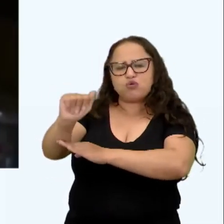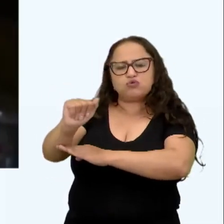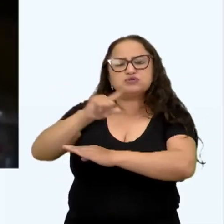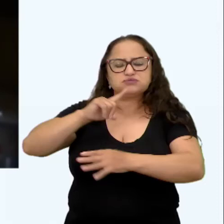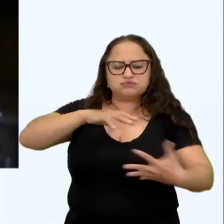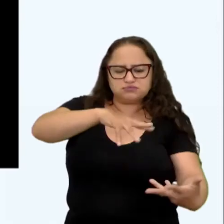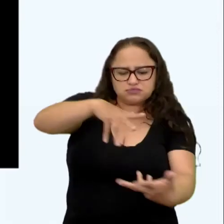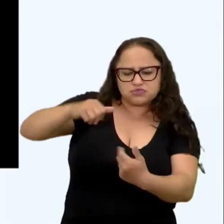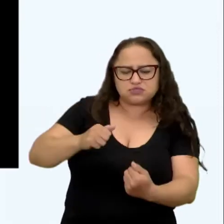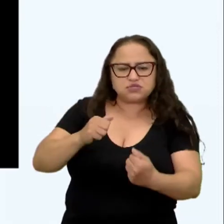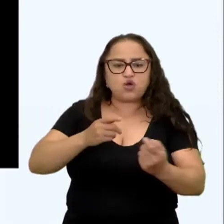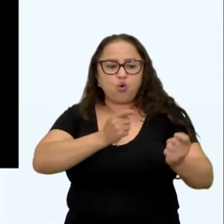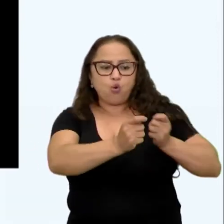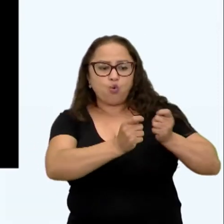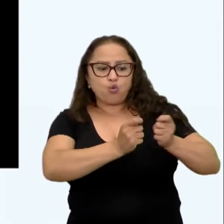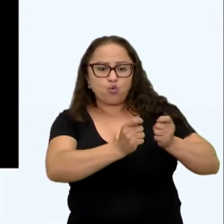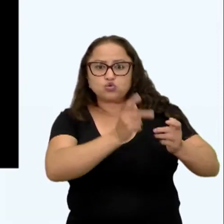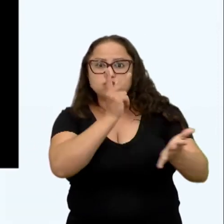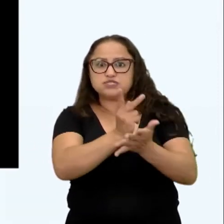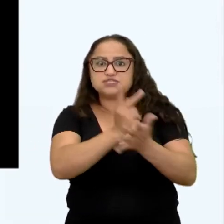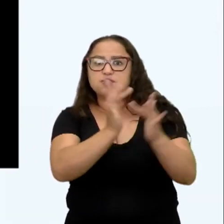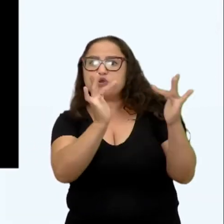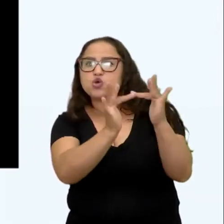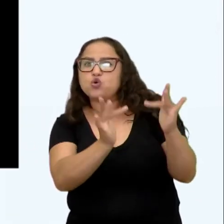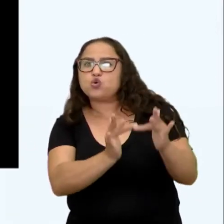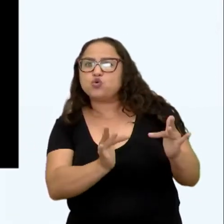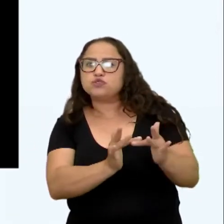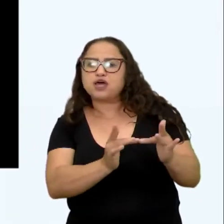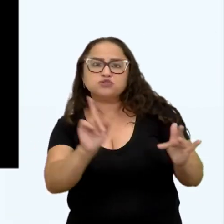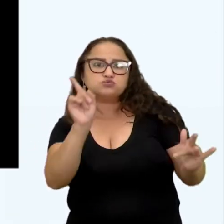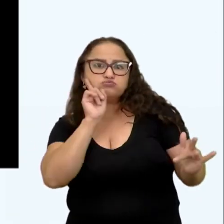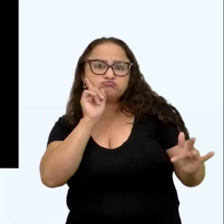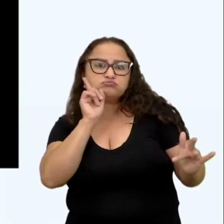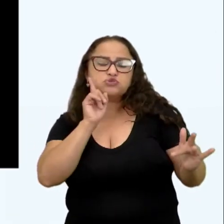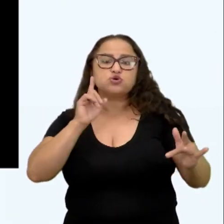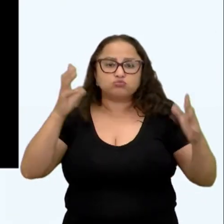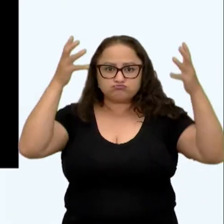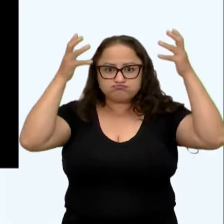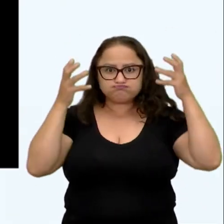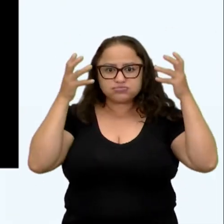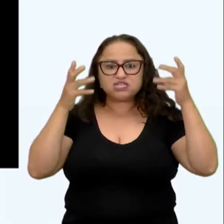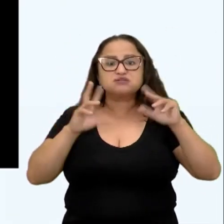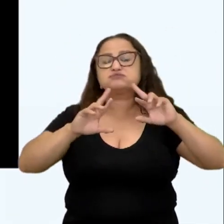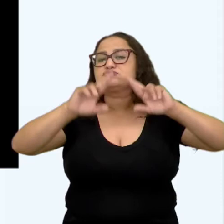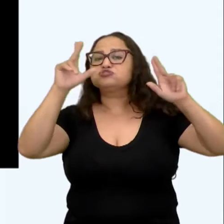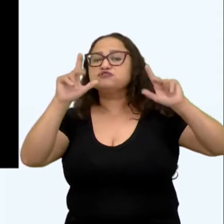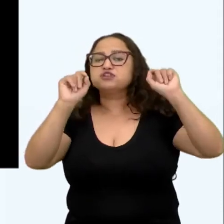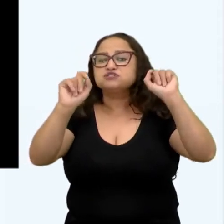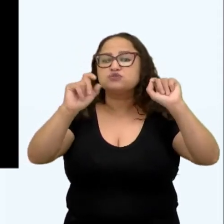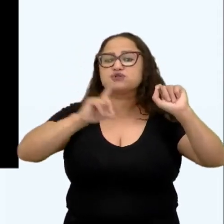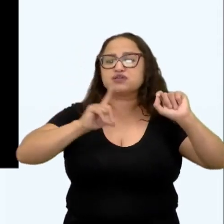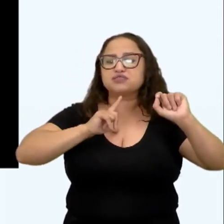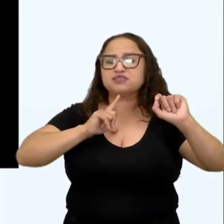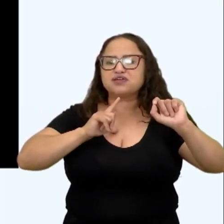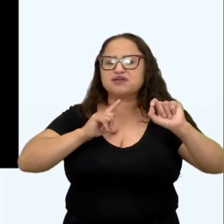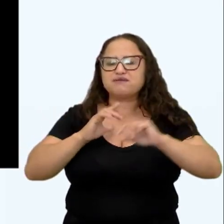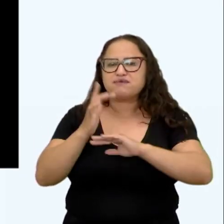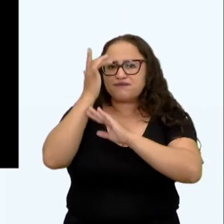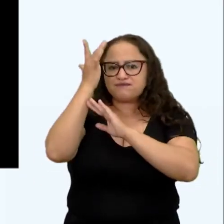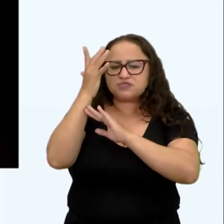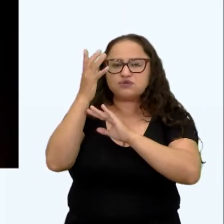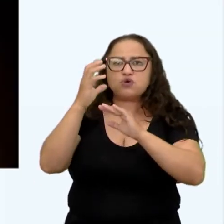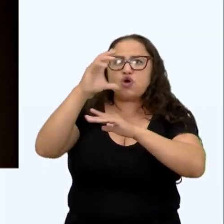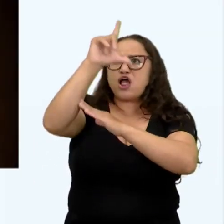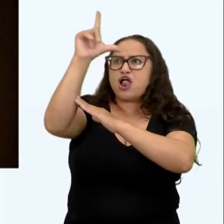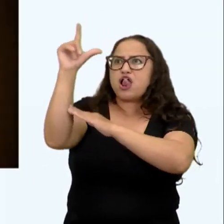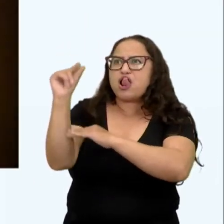que o controle de voo mantivesse contato permanente com os astronautas, com exceção do momento em que a nave passou para a face oculta da